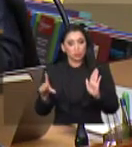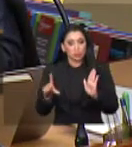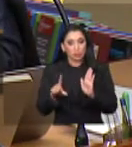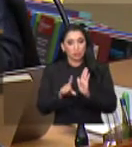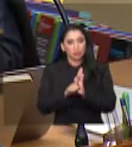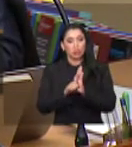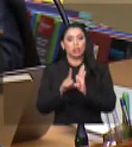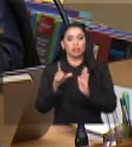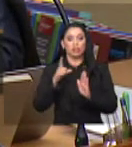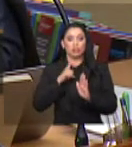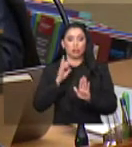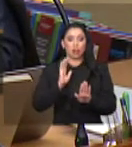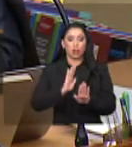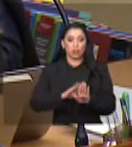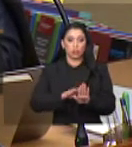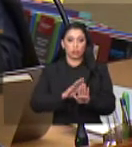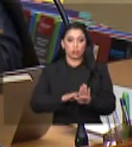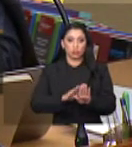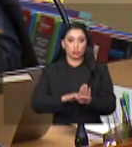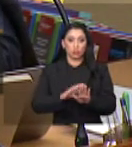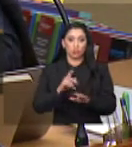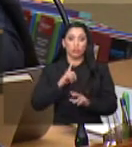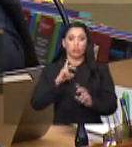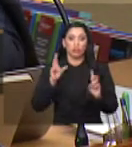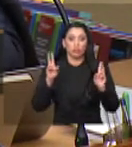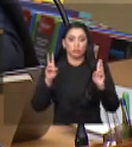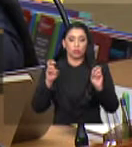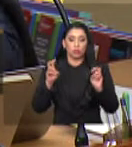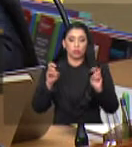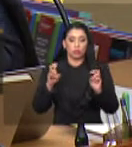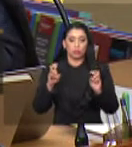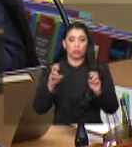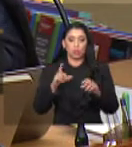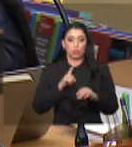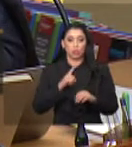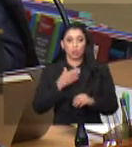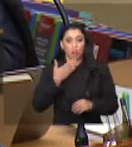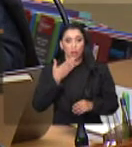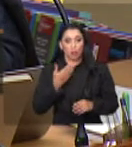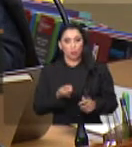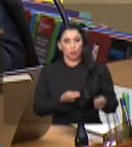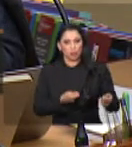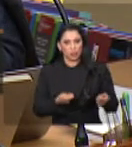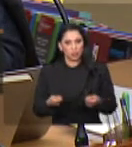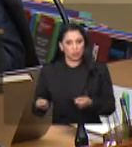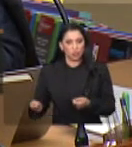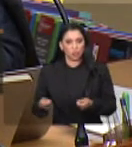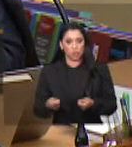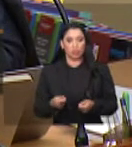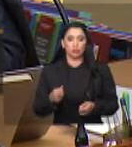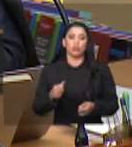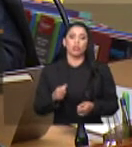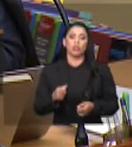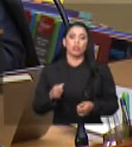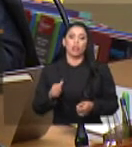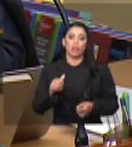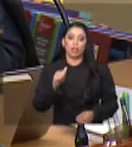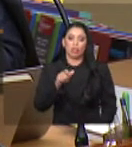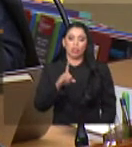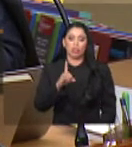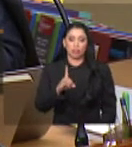da parte autora em relação por outro lado a um requisito que essencial nação declaratória de